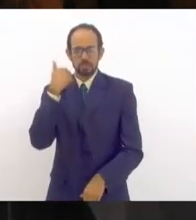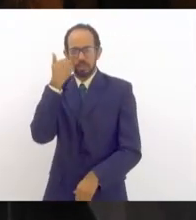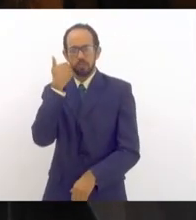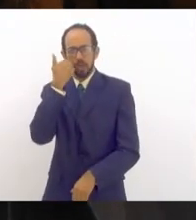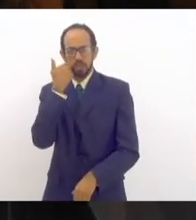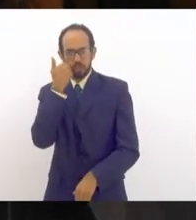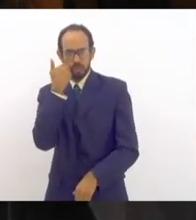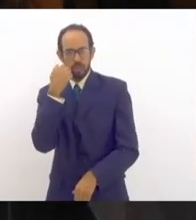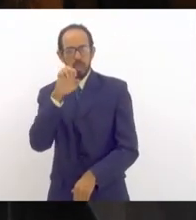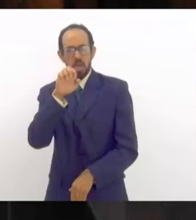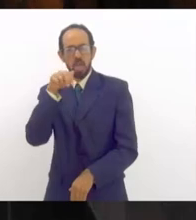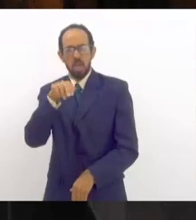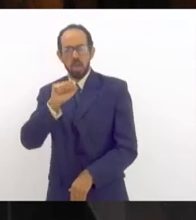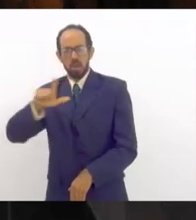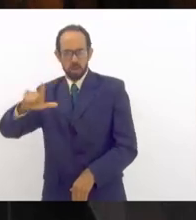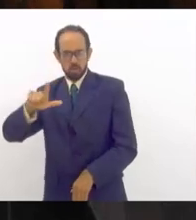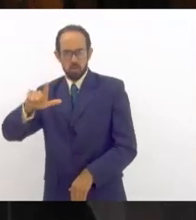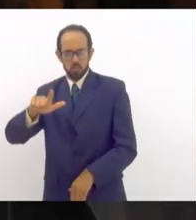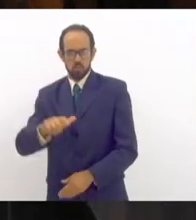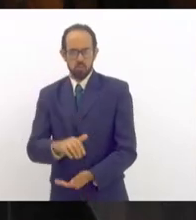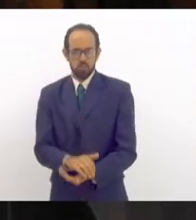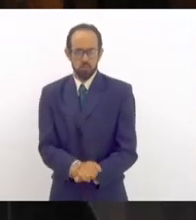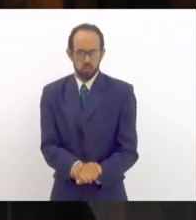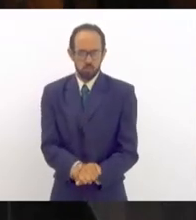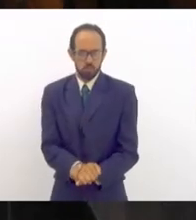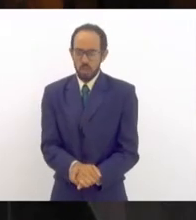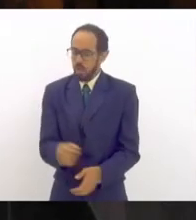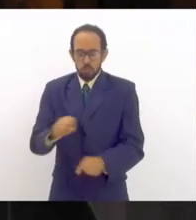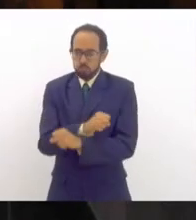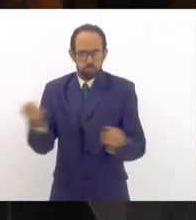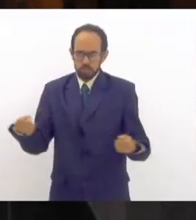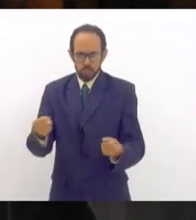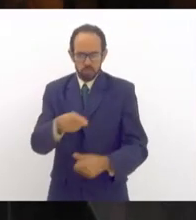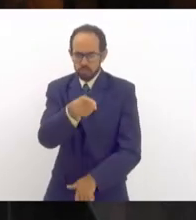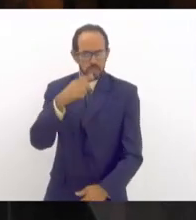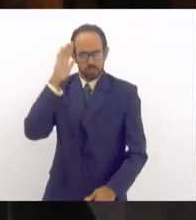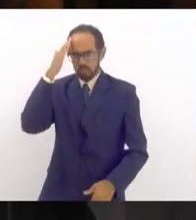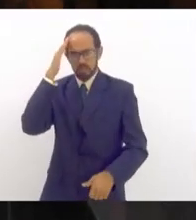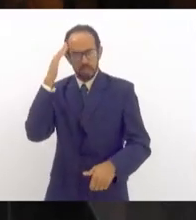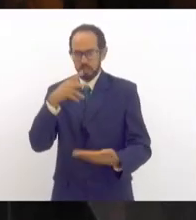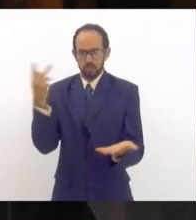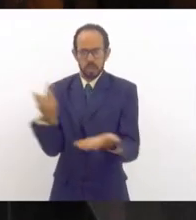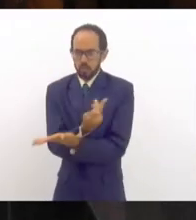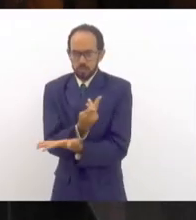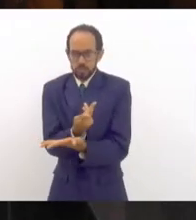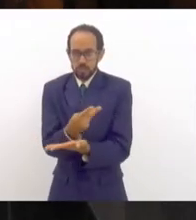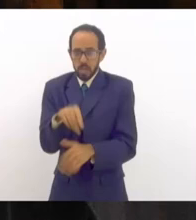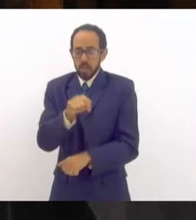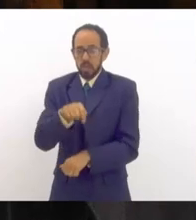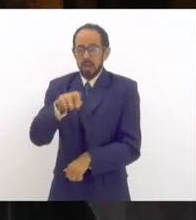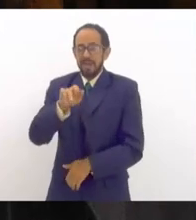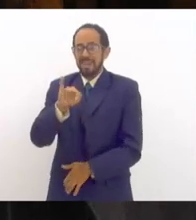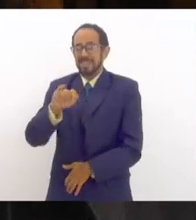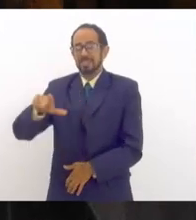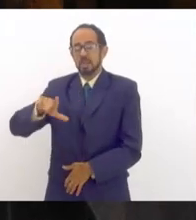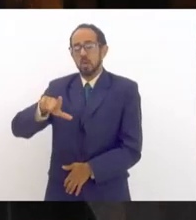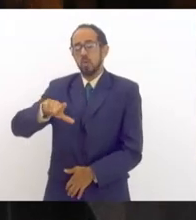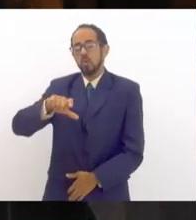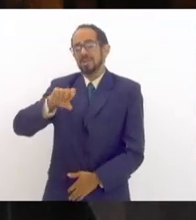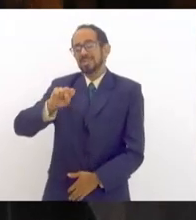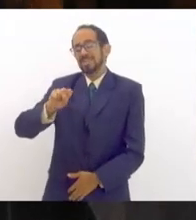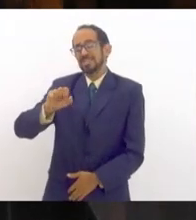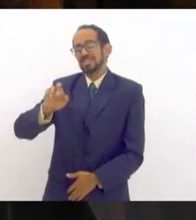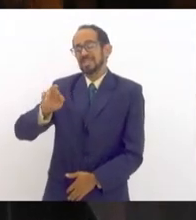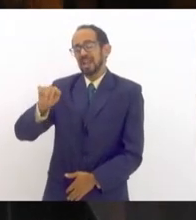da enel não é possível vocês não entendem o que está acontecendo na região serrana com essa empresa